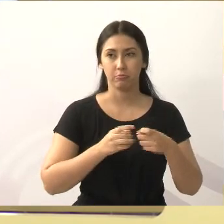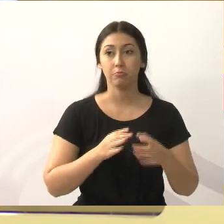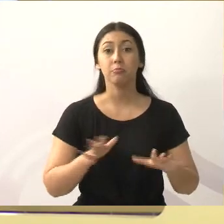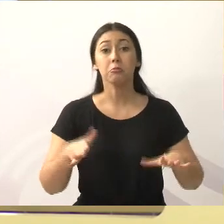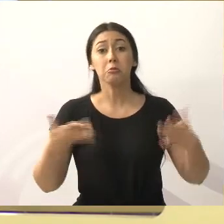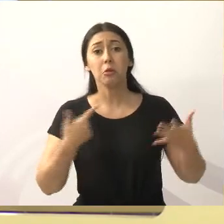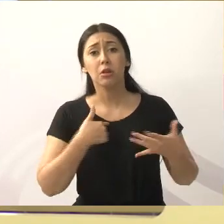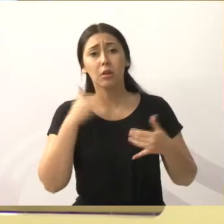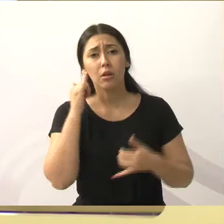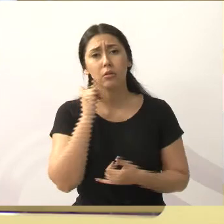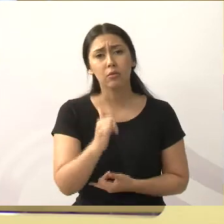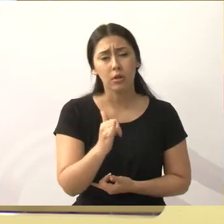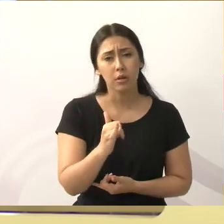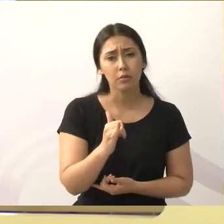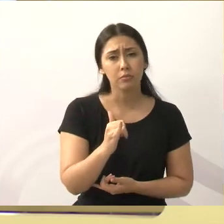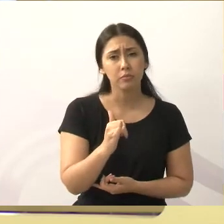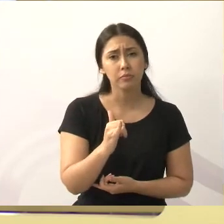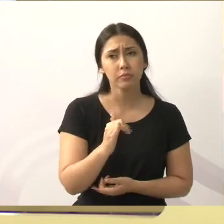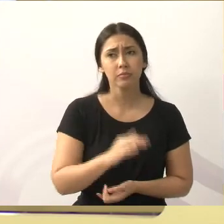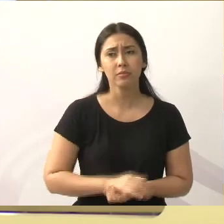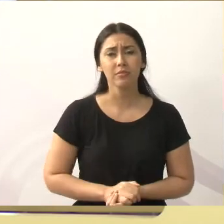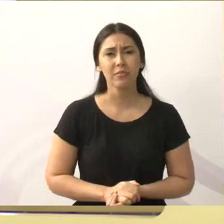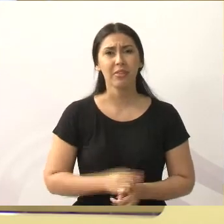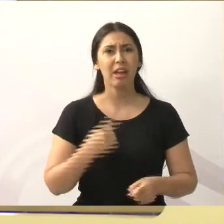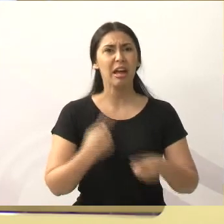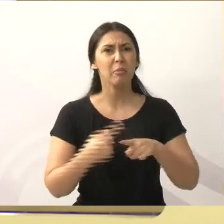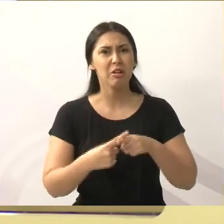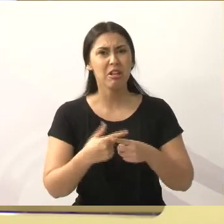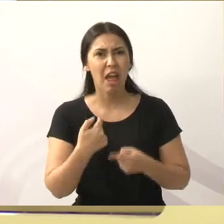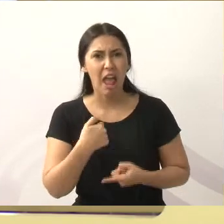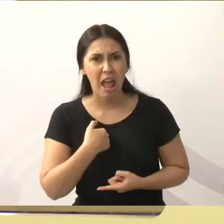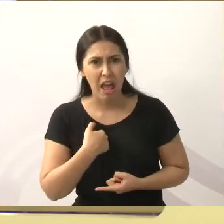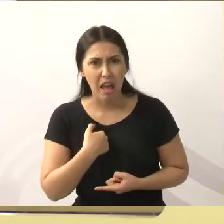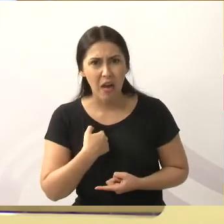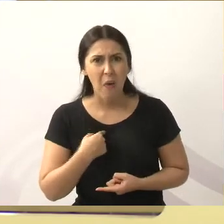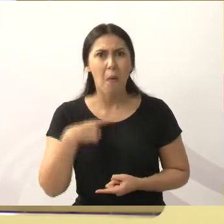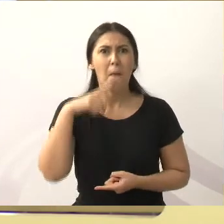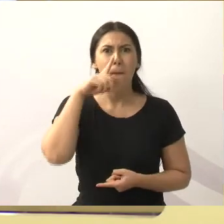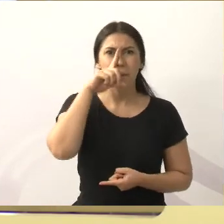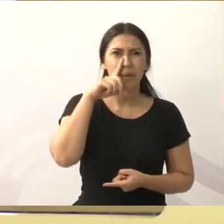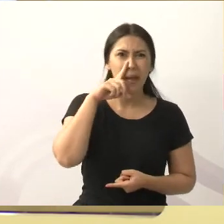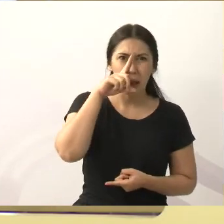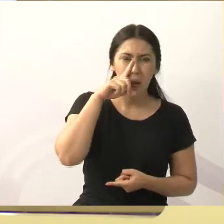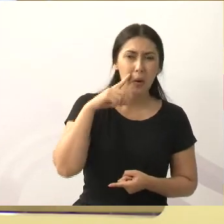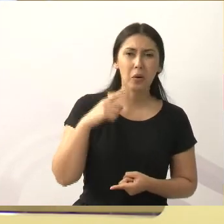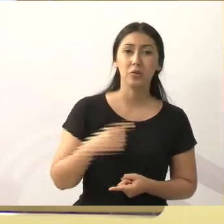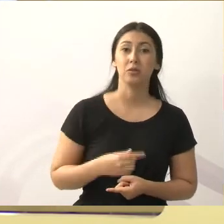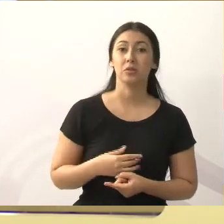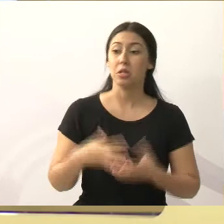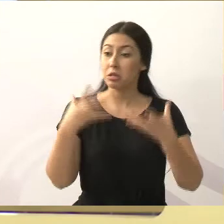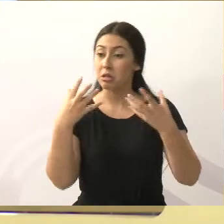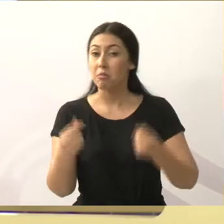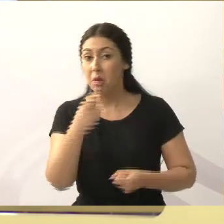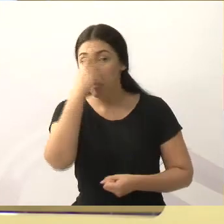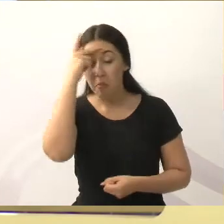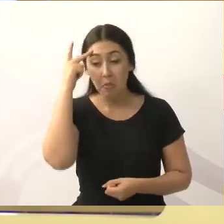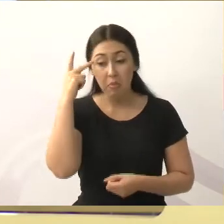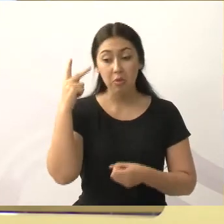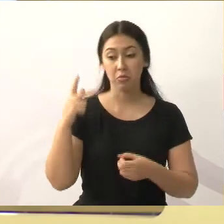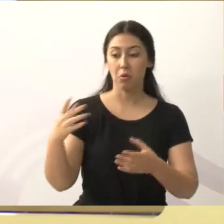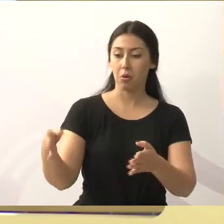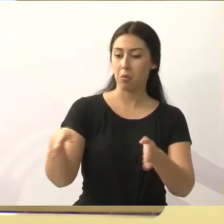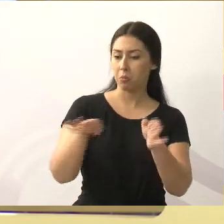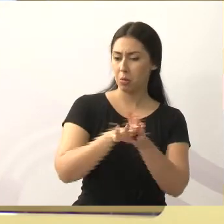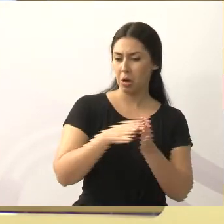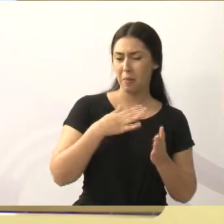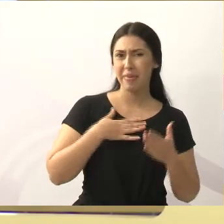para vocês, por que eu vou arriscar atender o munícipe na minha casa